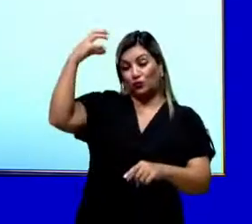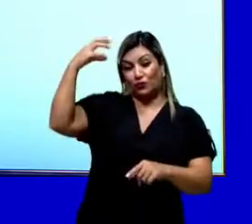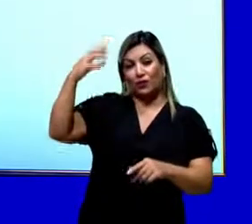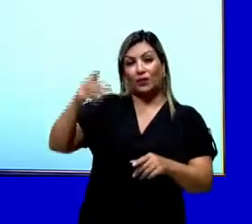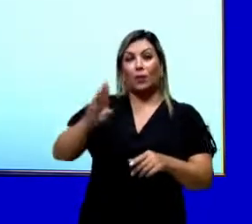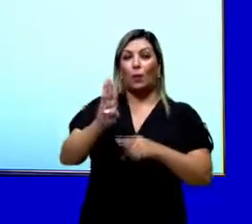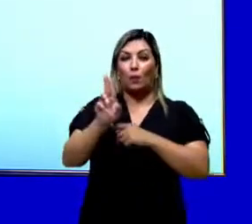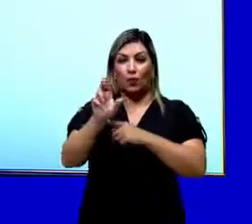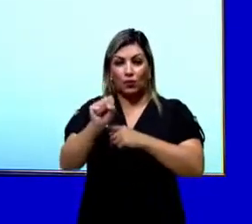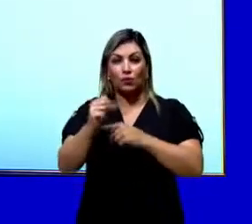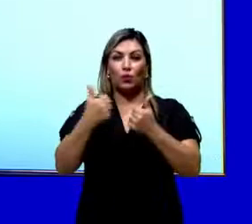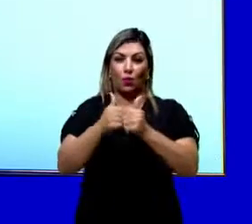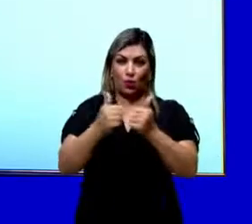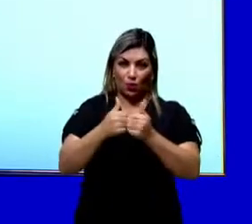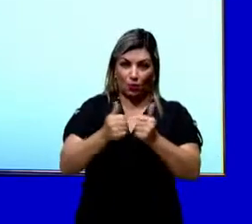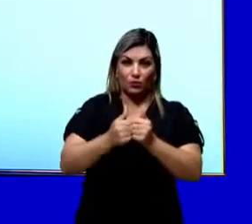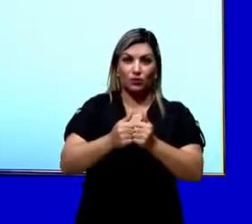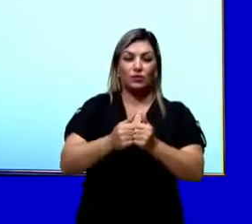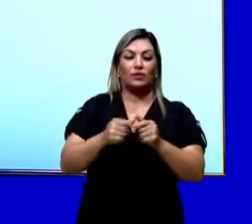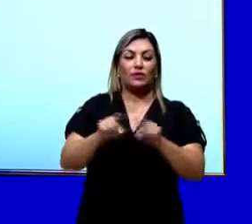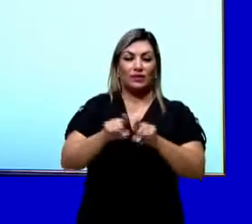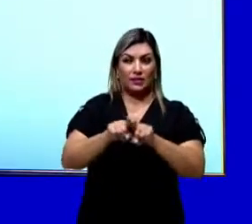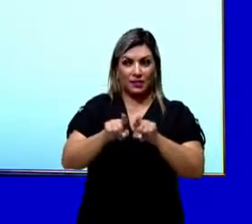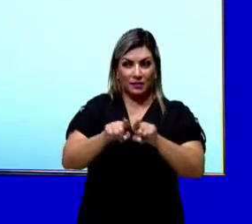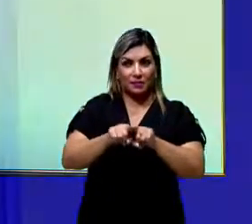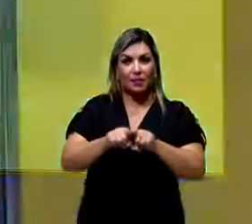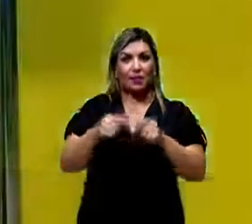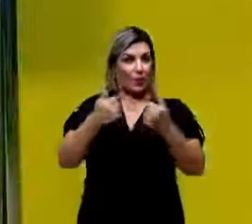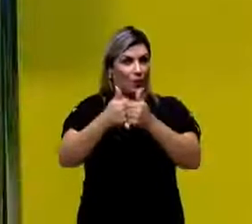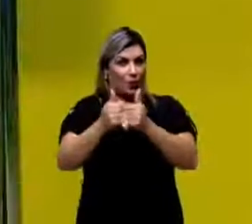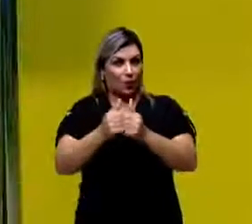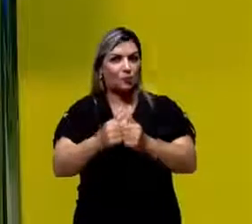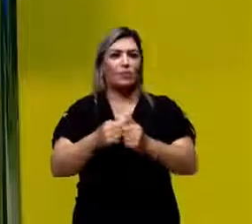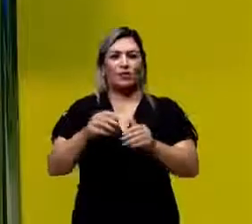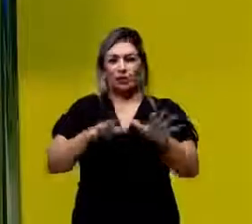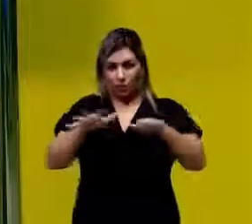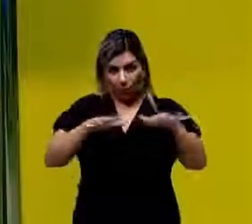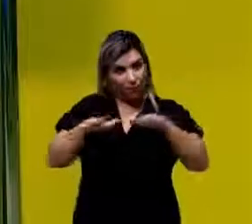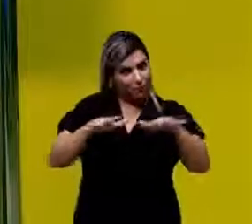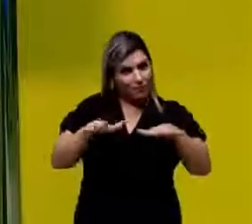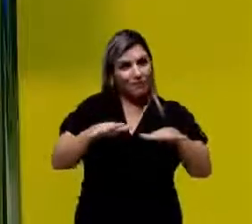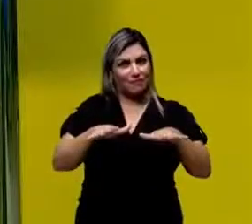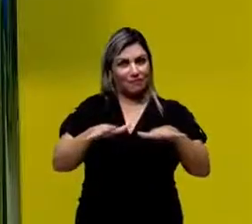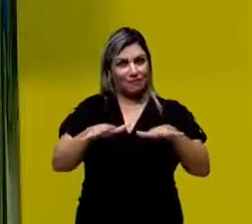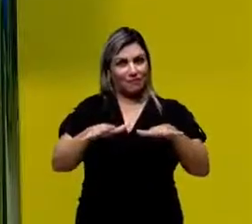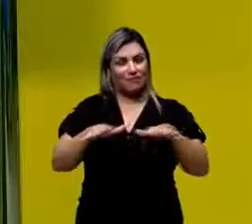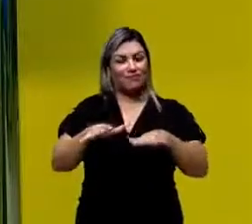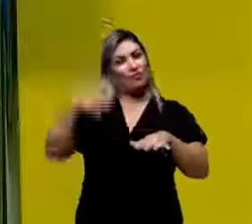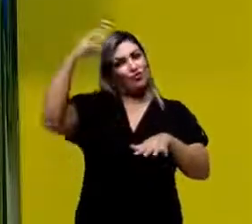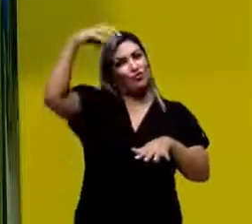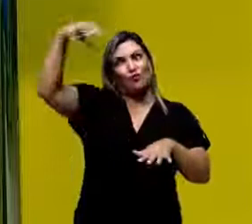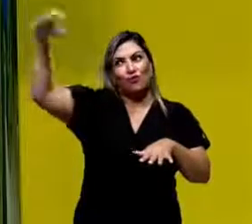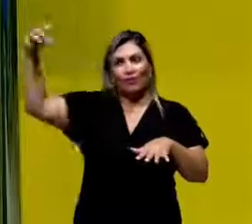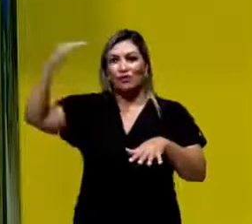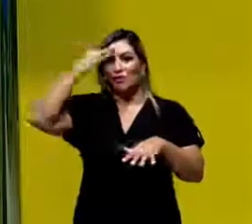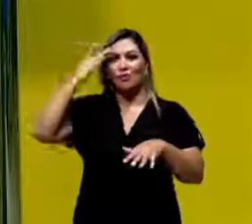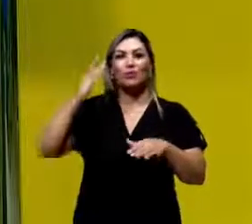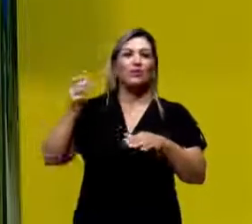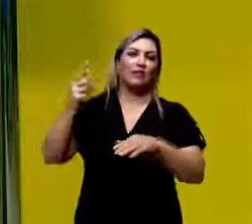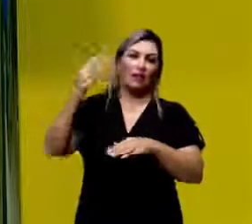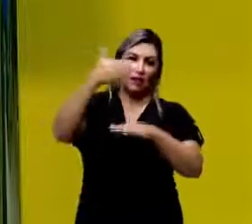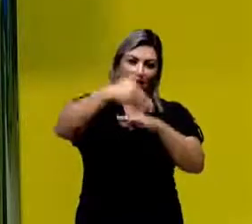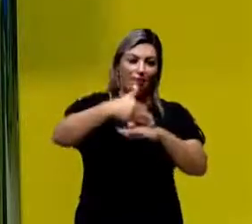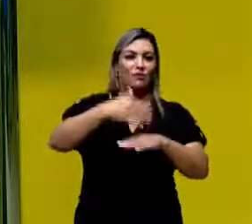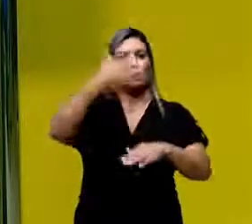Buzz ônibus One wirld Aquele ônibus que está em circulação né não fica paradinho errou mas que é